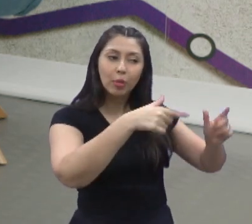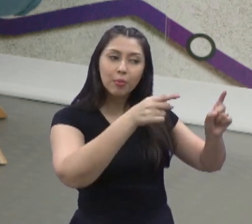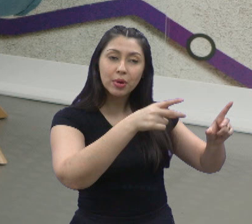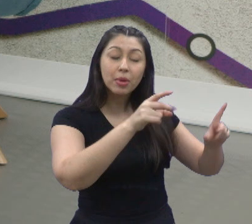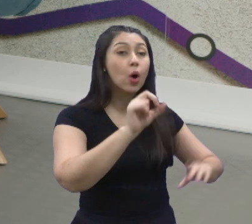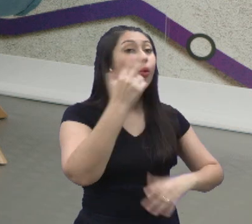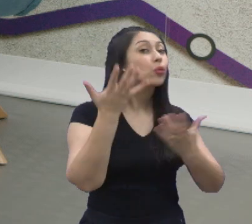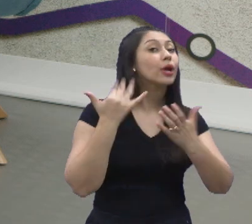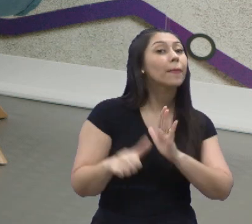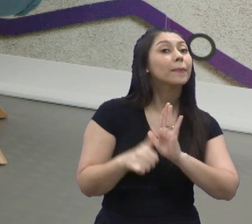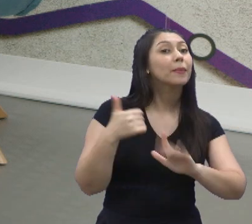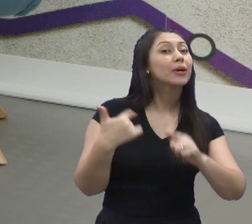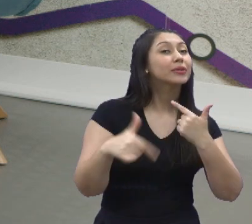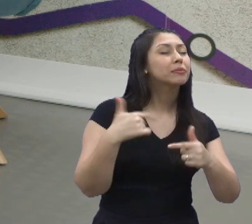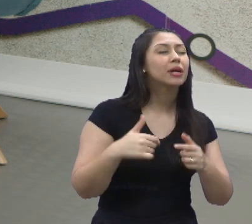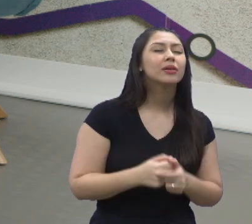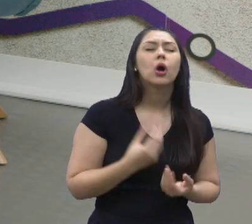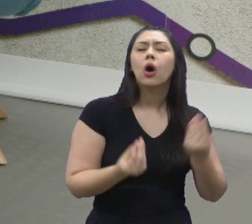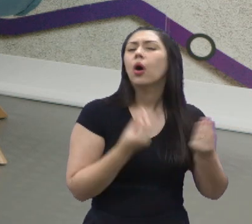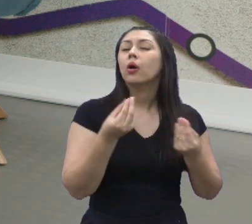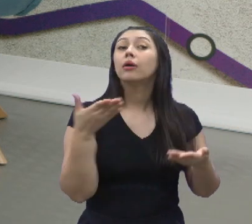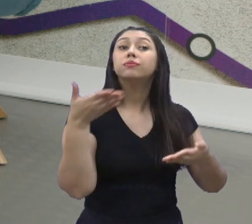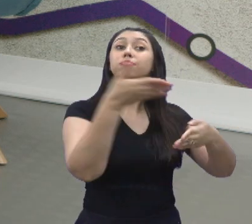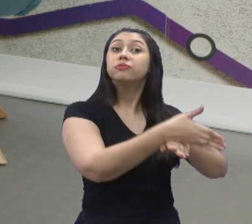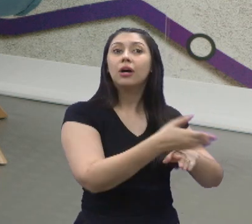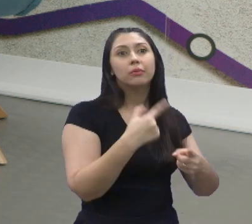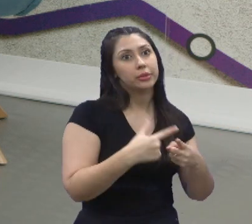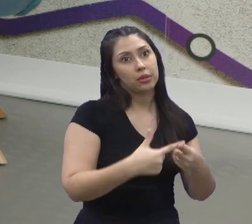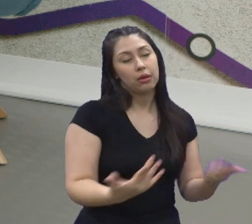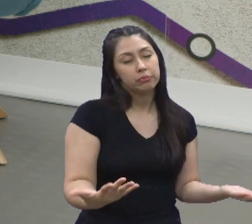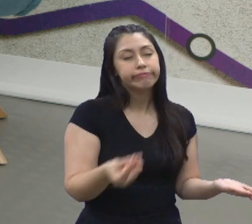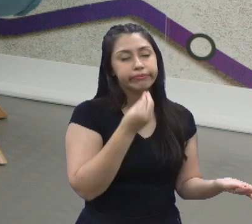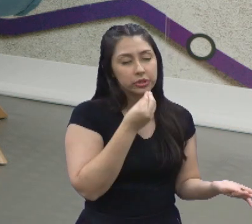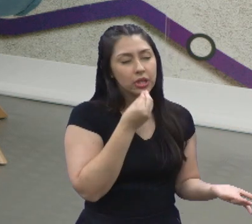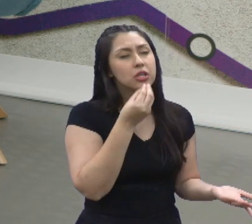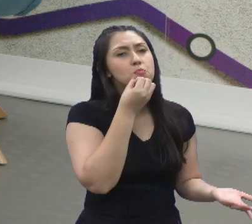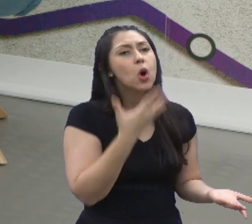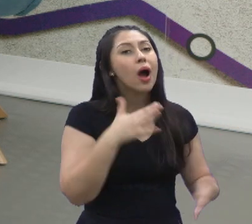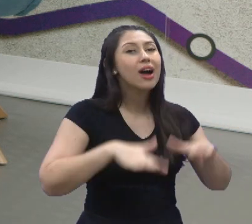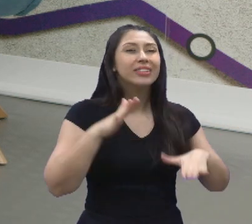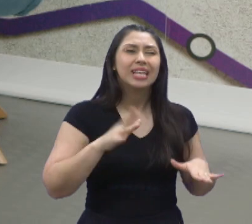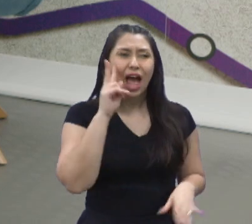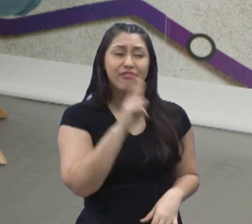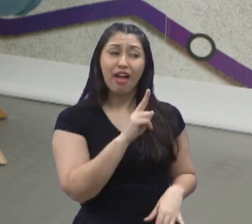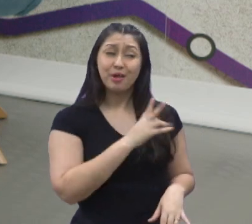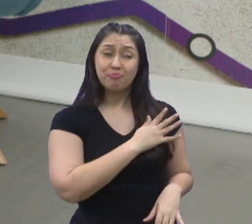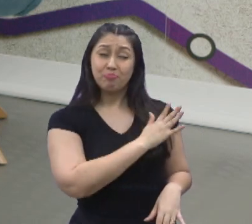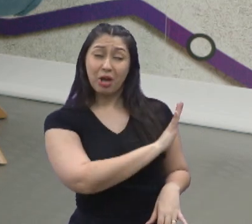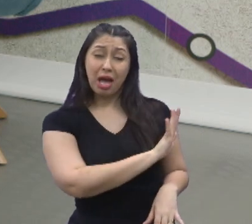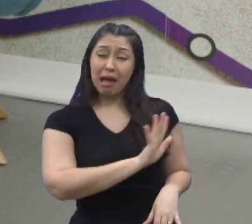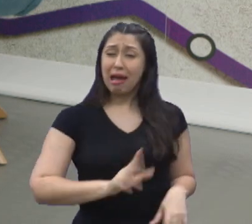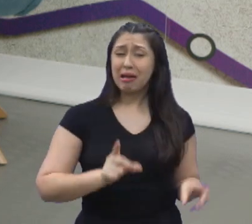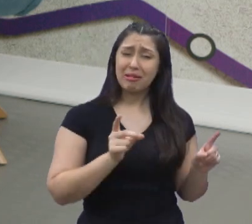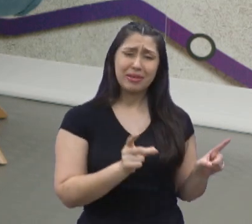Que dicas que você dá para ingressar nesse mercado, né? Porque é uma baita oportunidade, né? Às vezes a pessoa tem um preconceito, né? Acha, ai,